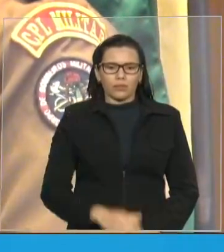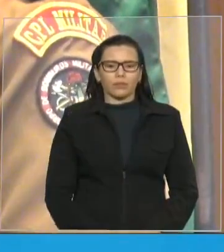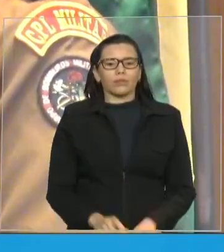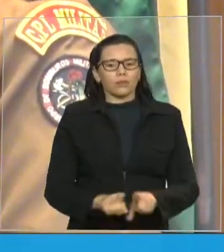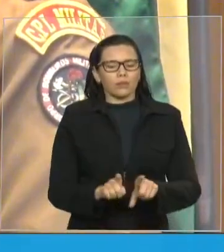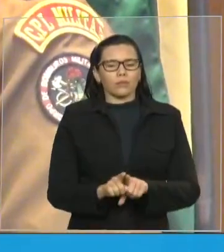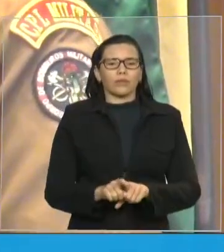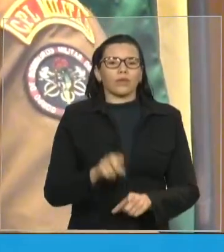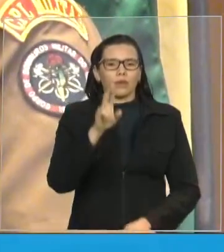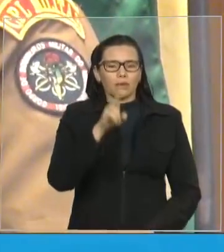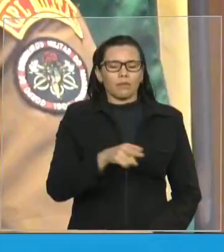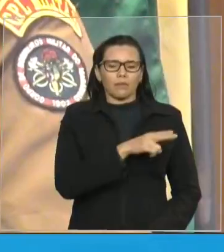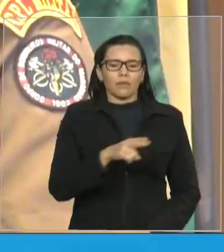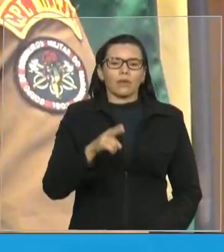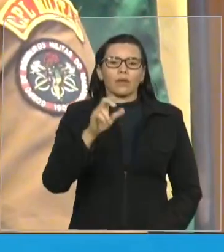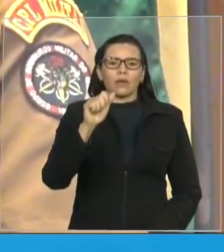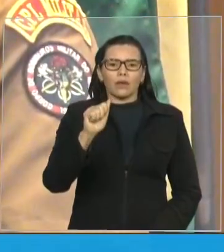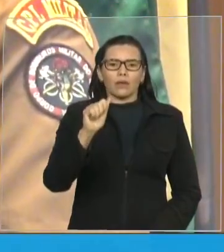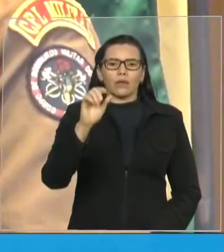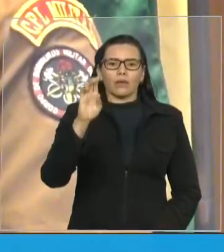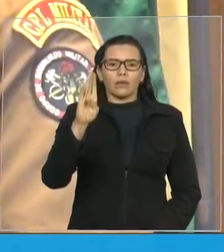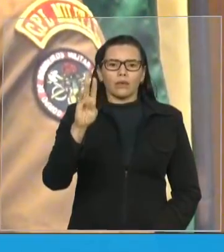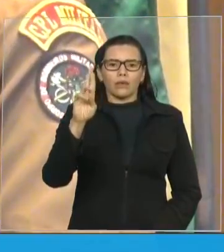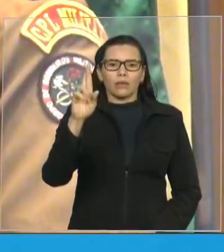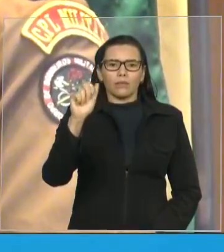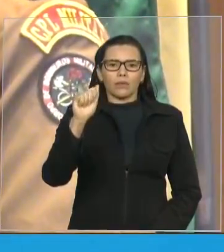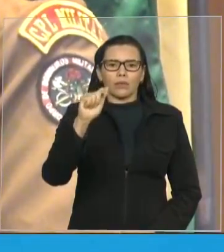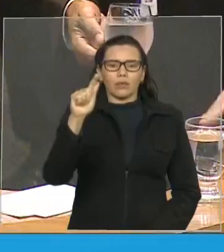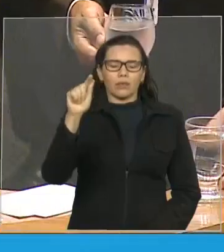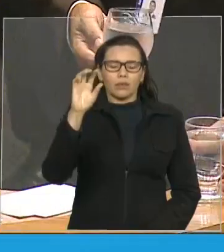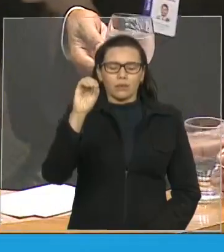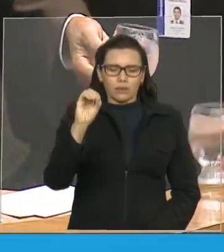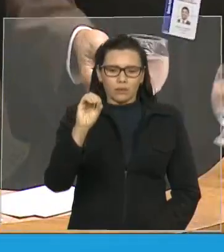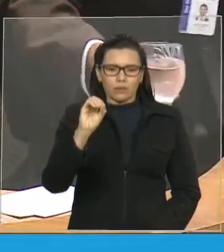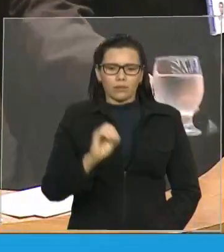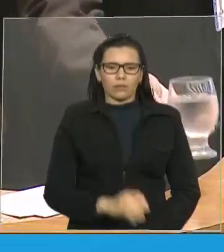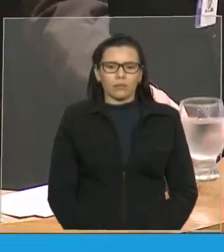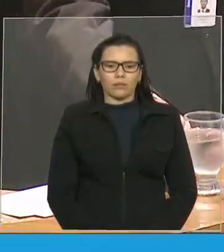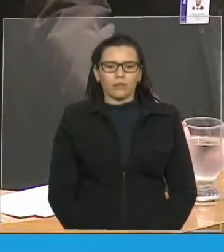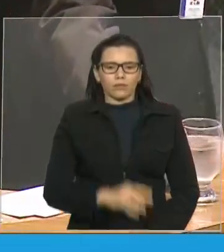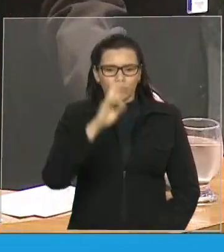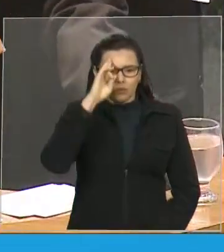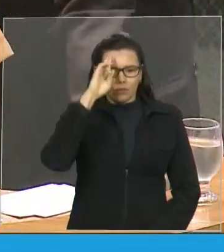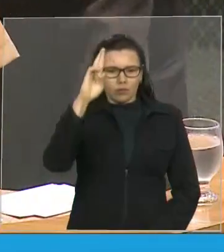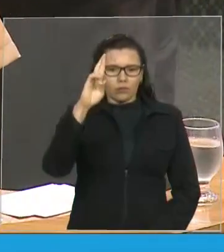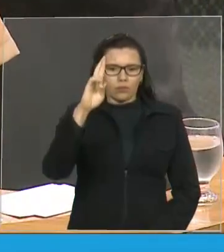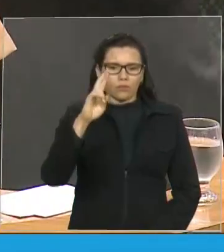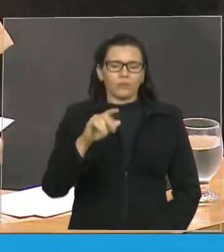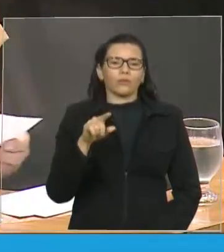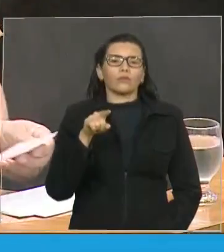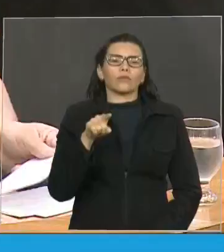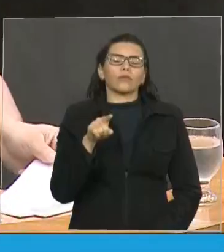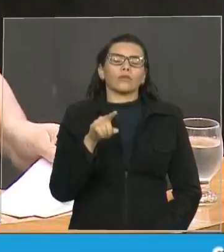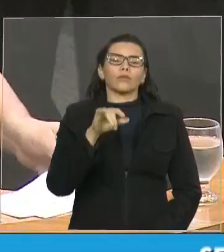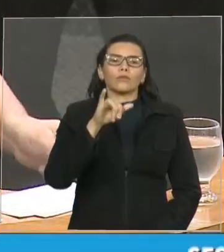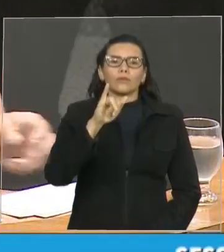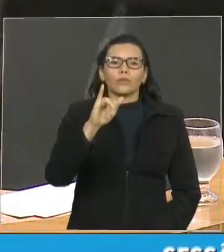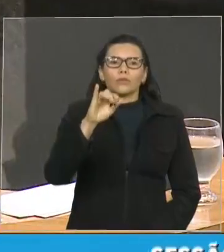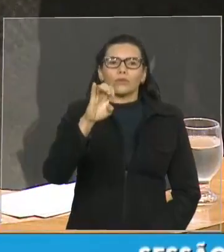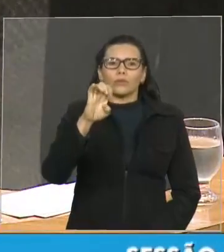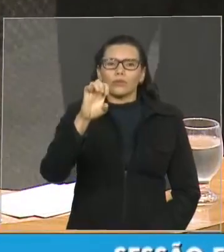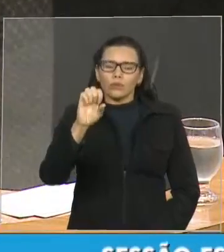reverendíssimo padre Abraão Marques Collins, que é diretor-geral do IES, o Instituto de Estudos Superiores do